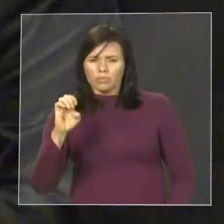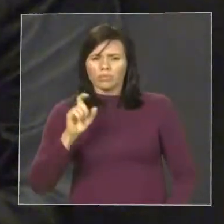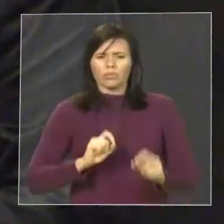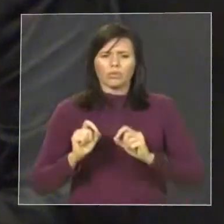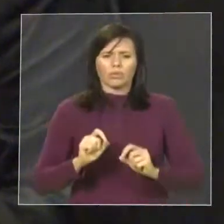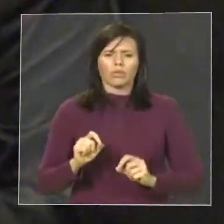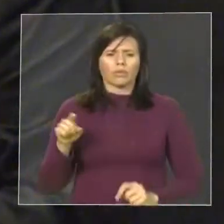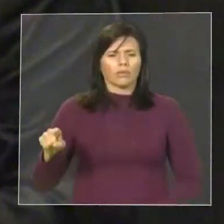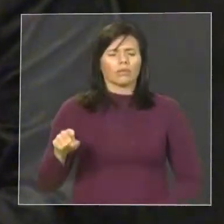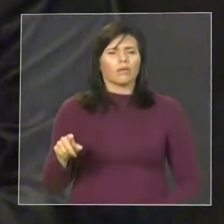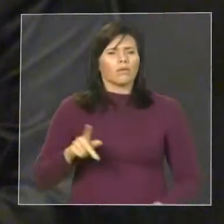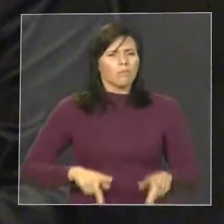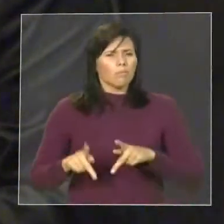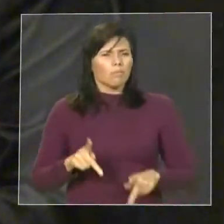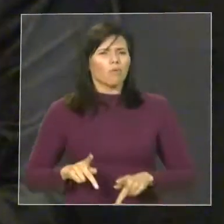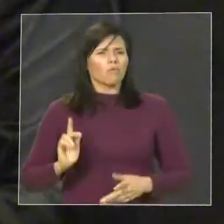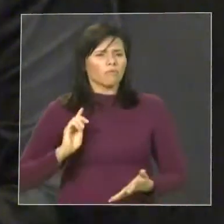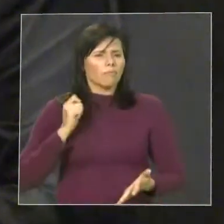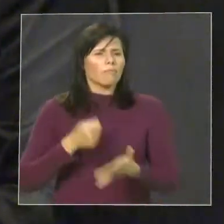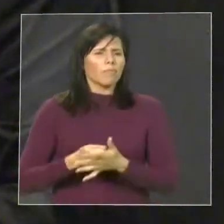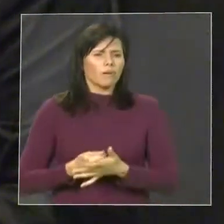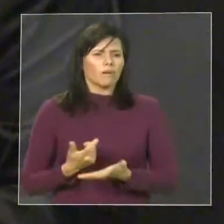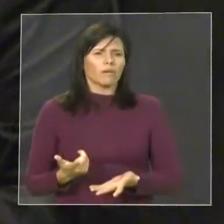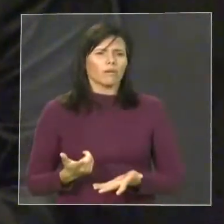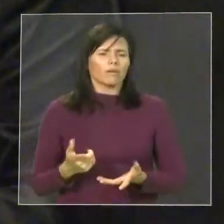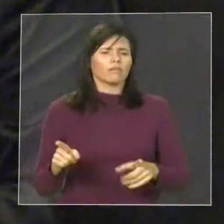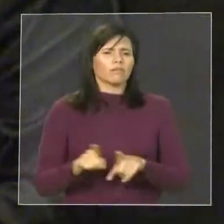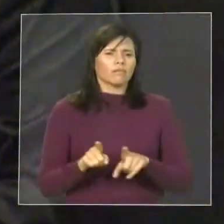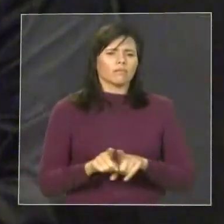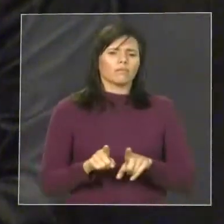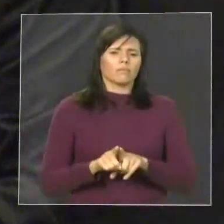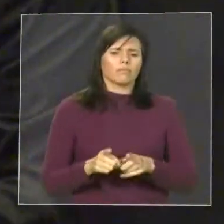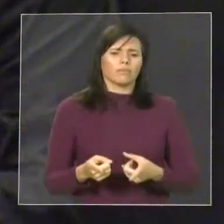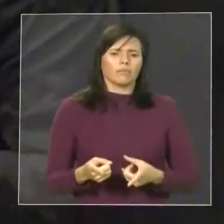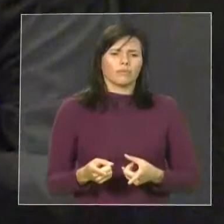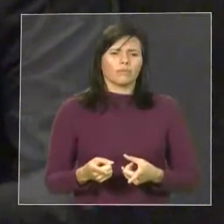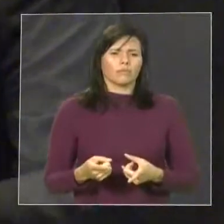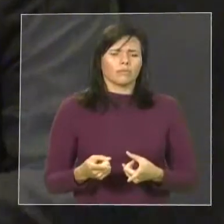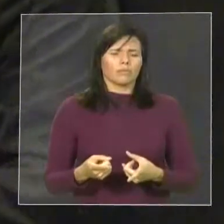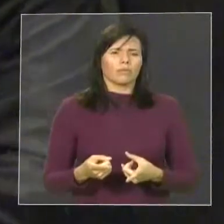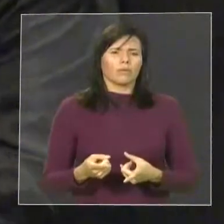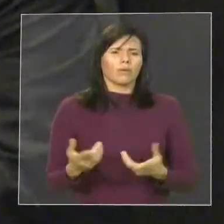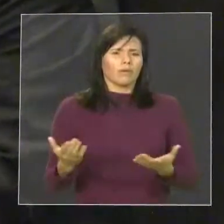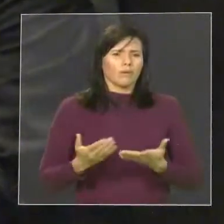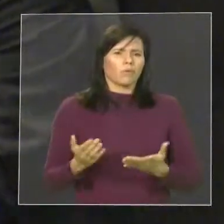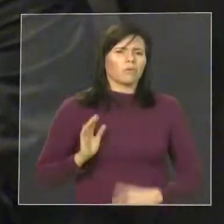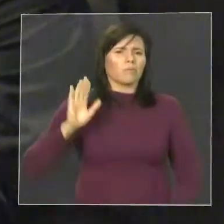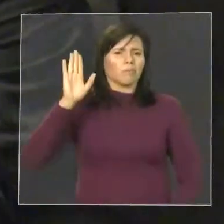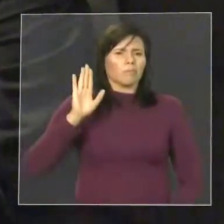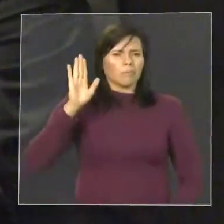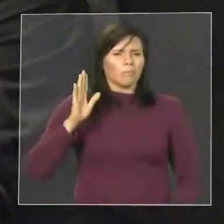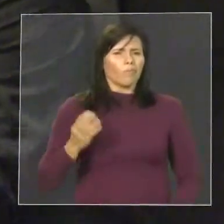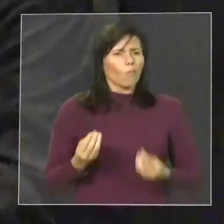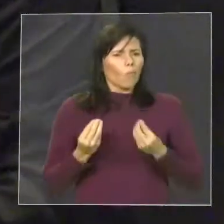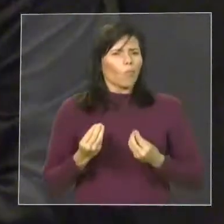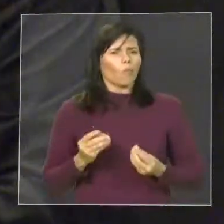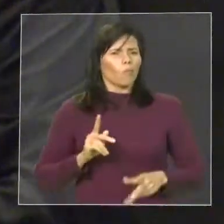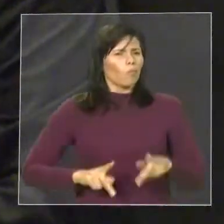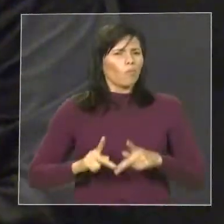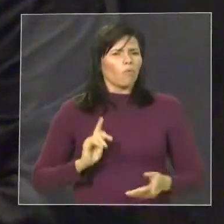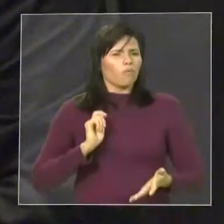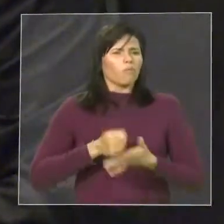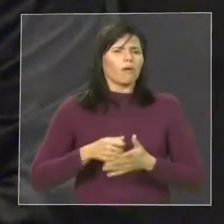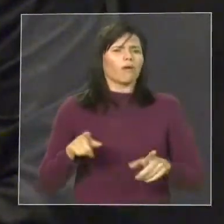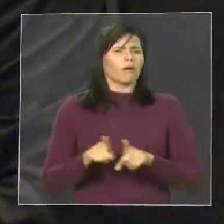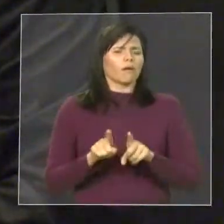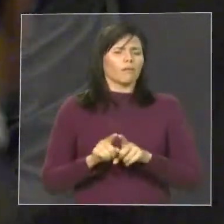que é ela que vai bancar a campanha dos políticos. Diante de tudo que está acontecendo, não vou entrar em detalhes. Mas falar que em relação